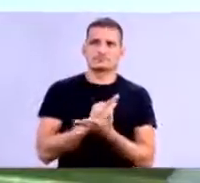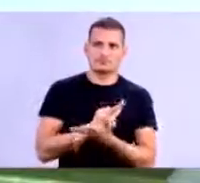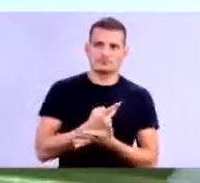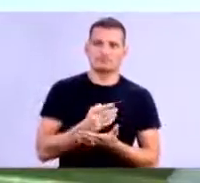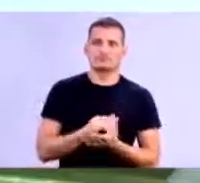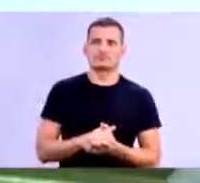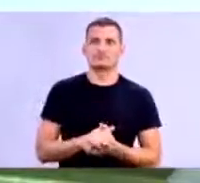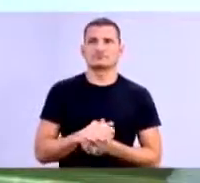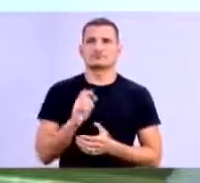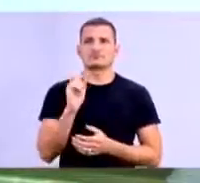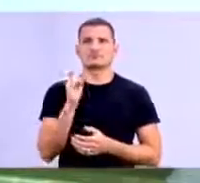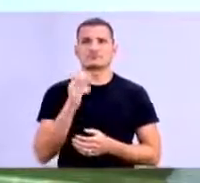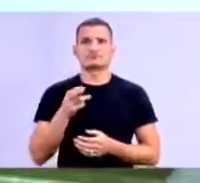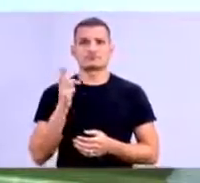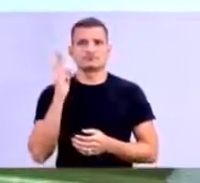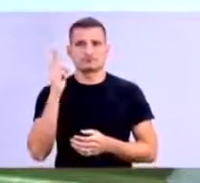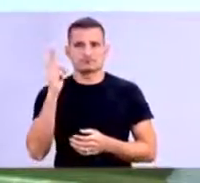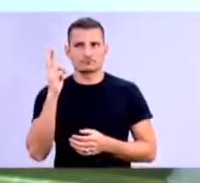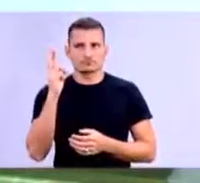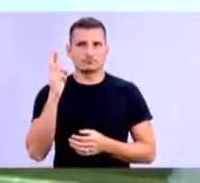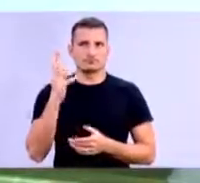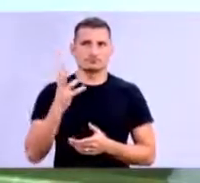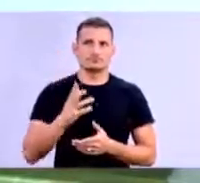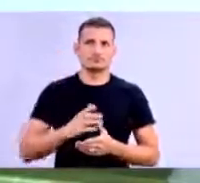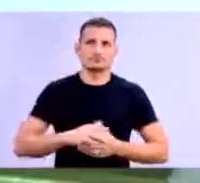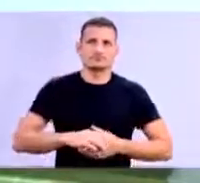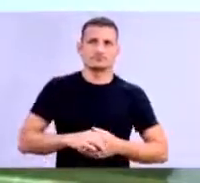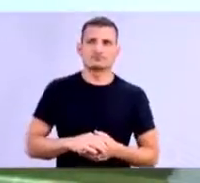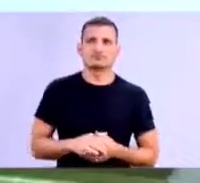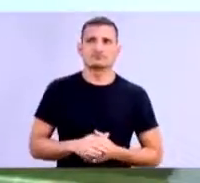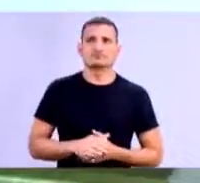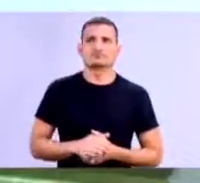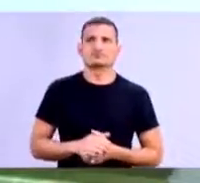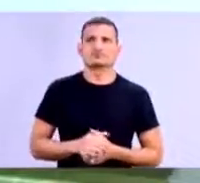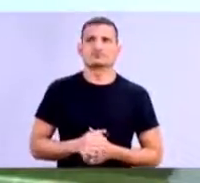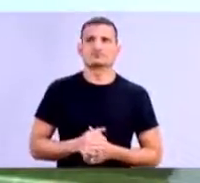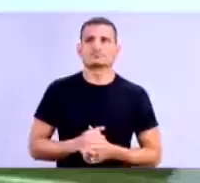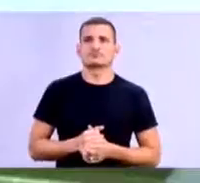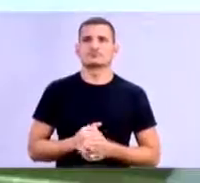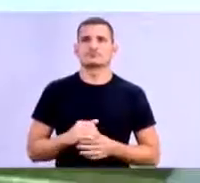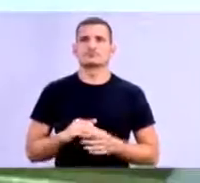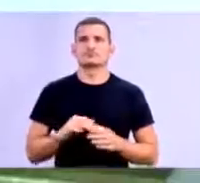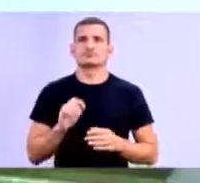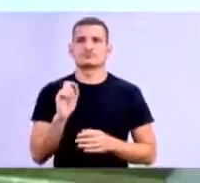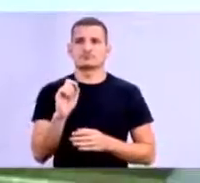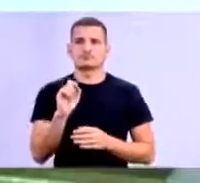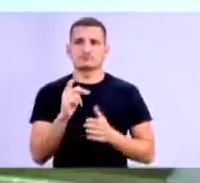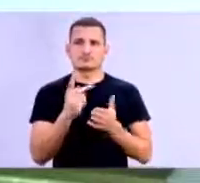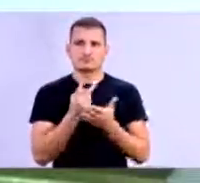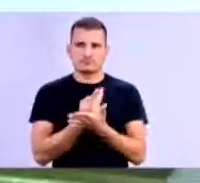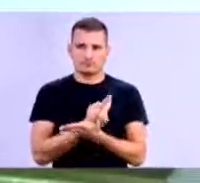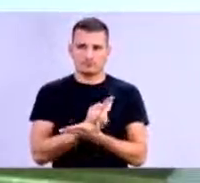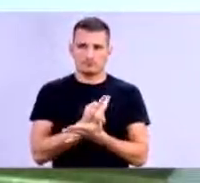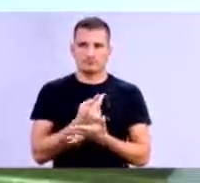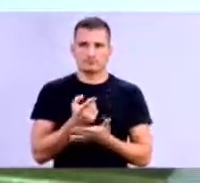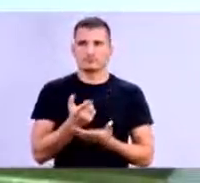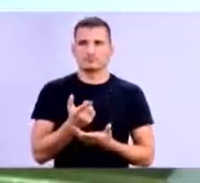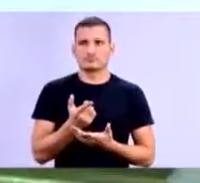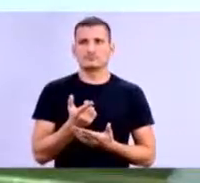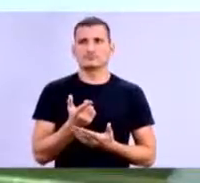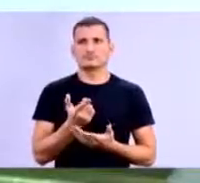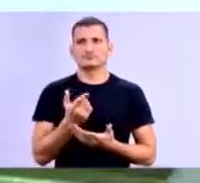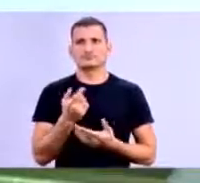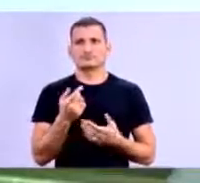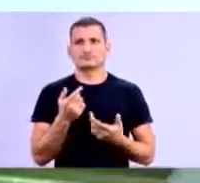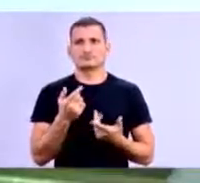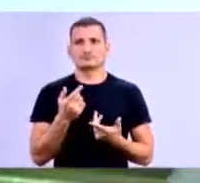quais deliberações de uma assembleia, não é, que deve acontecer, que deve ser determinado, que